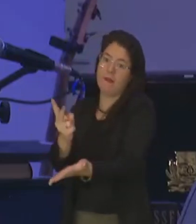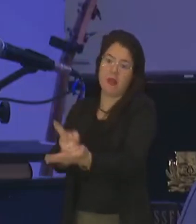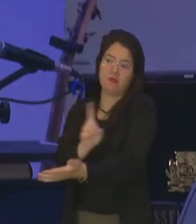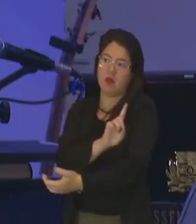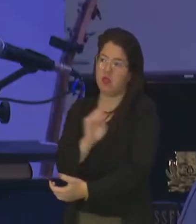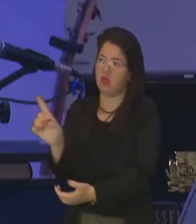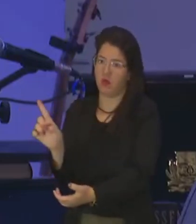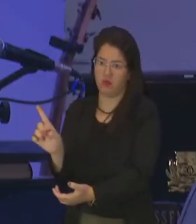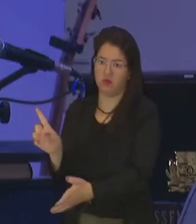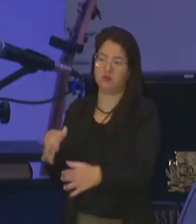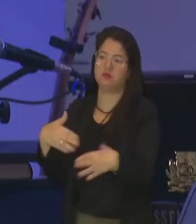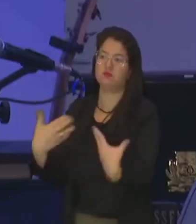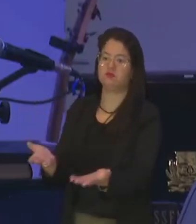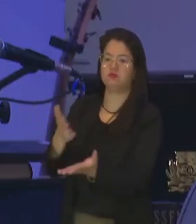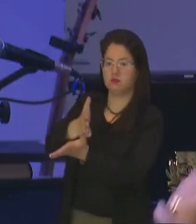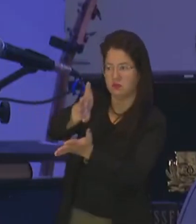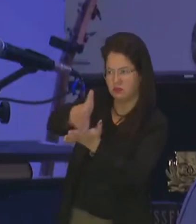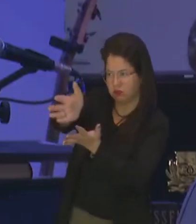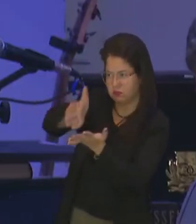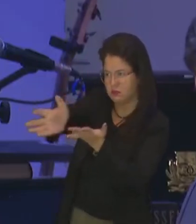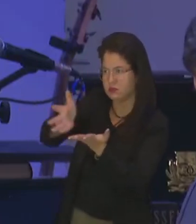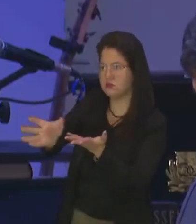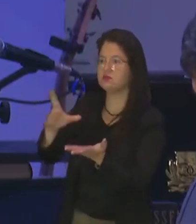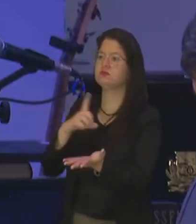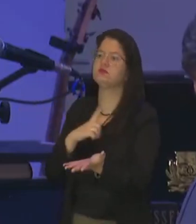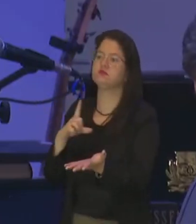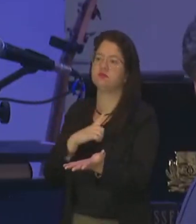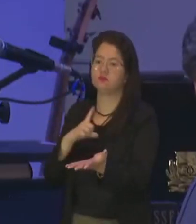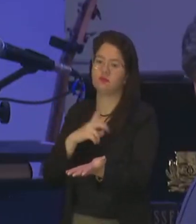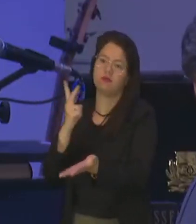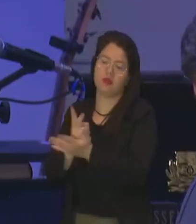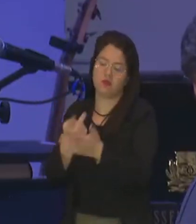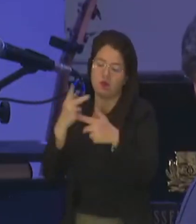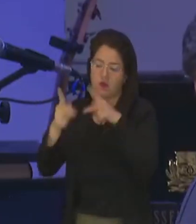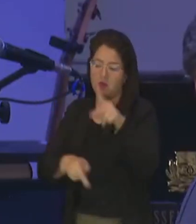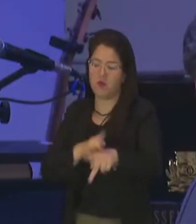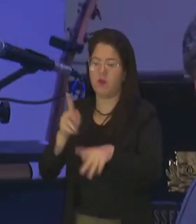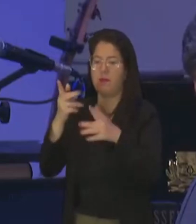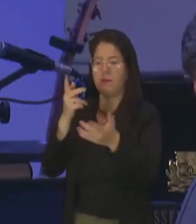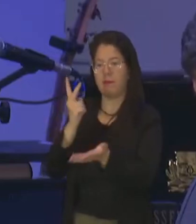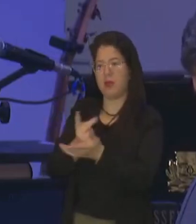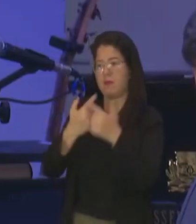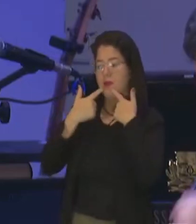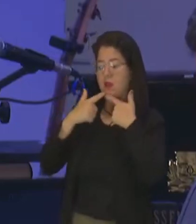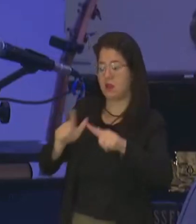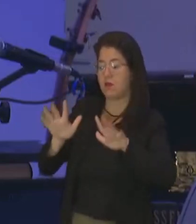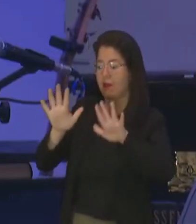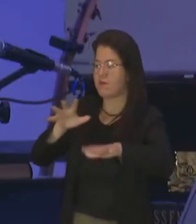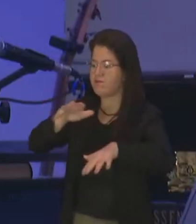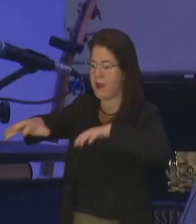aldeia. Então, eles se dividem assim, mesmo povo, mesma língua, mas espalhados dentro do território